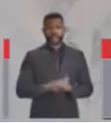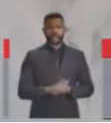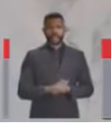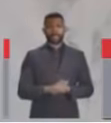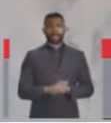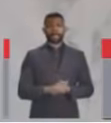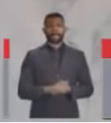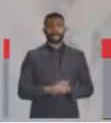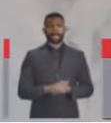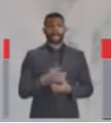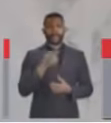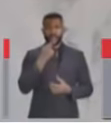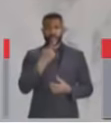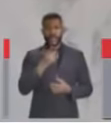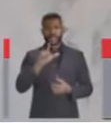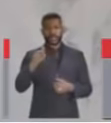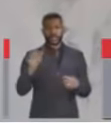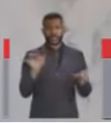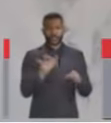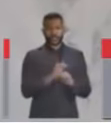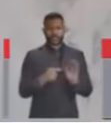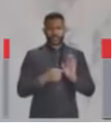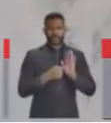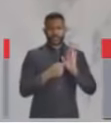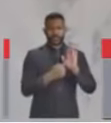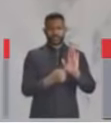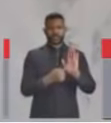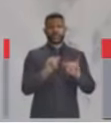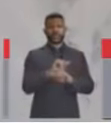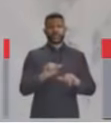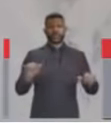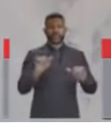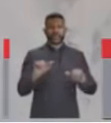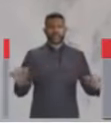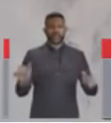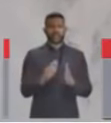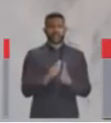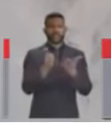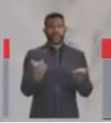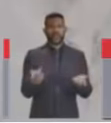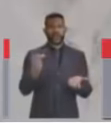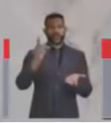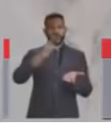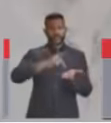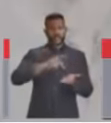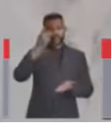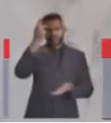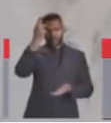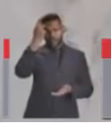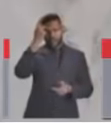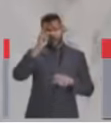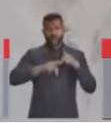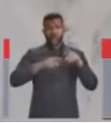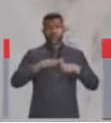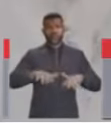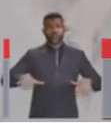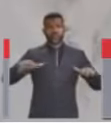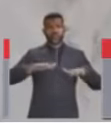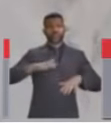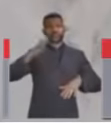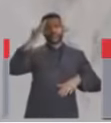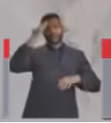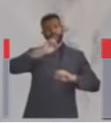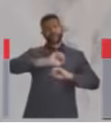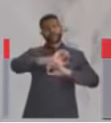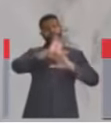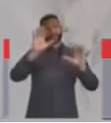da minha fala da minha intervenção que seja que esse documento seja publicado no Diário Oficial para que toda a população tenha clareza